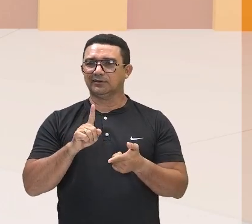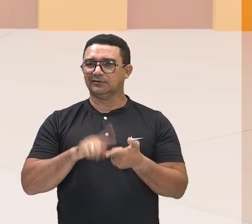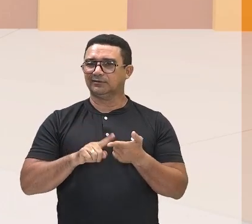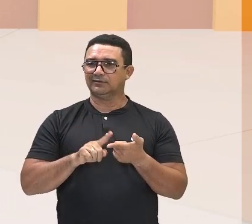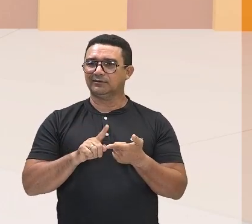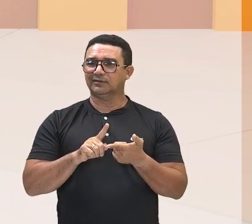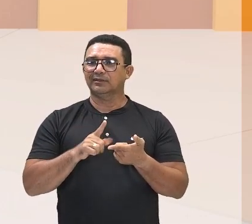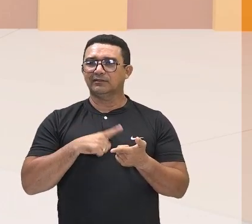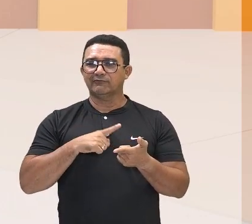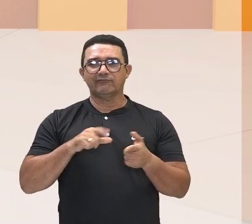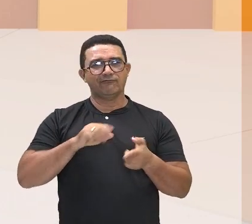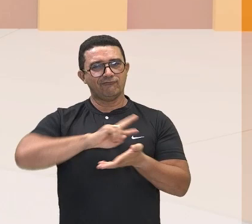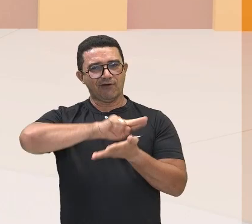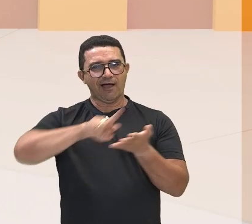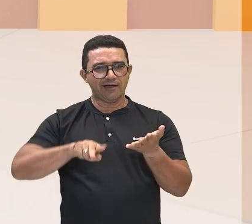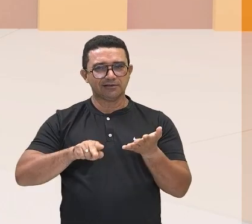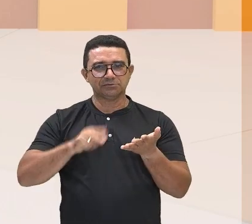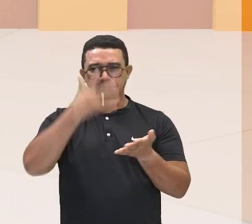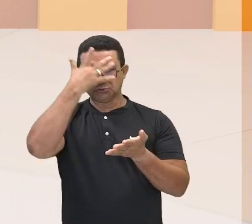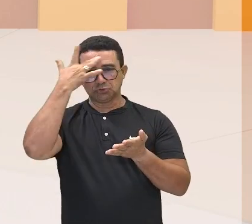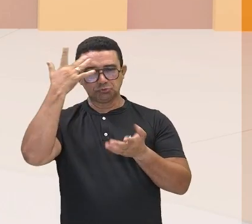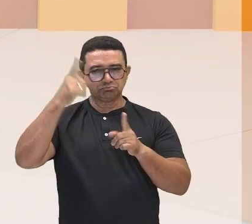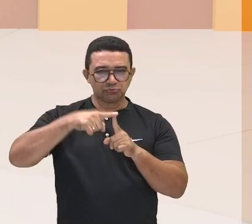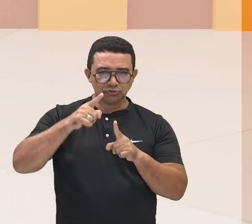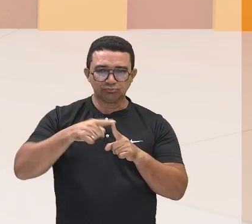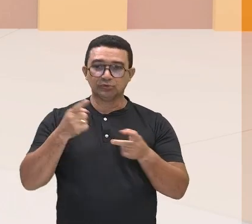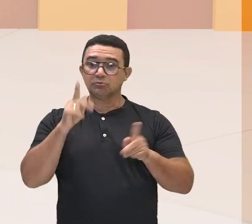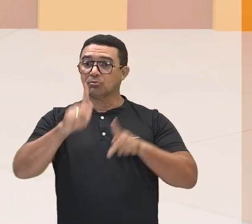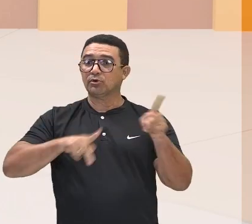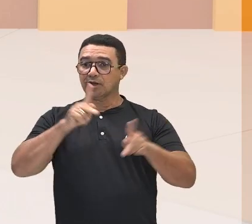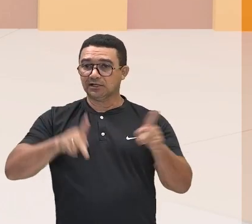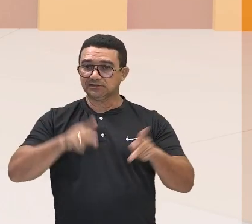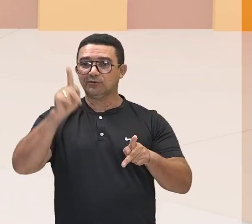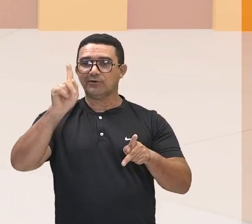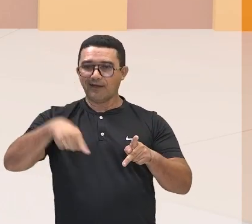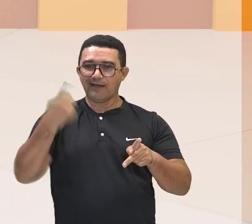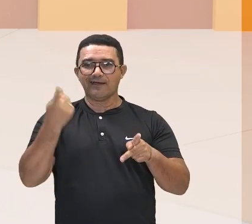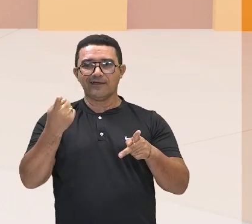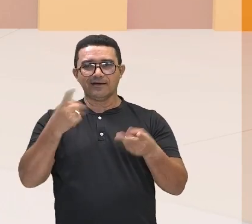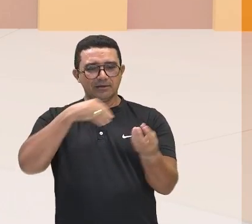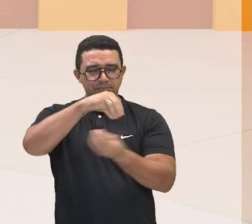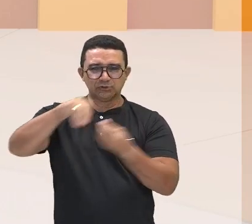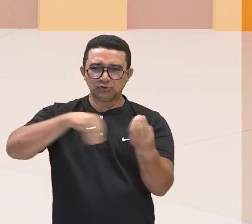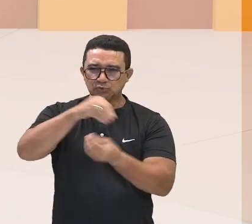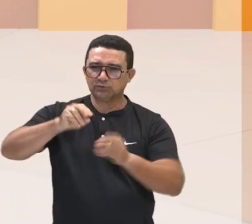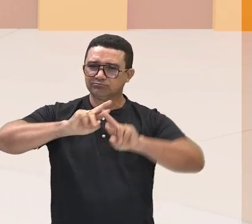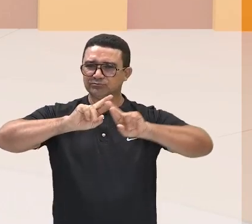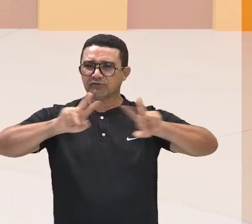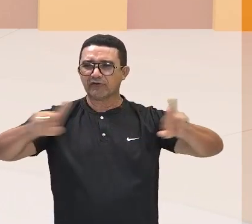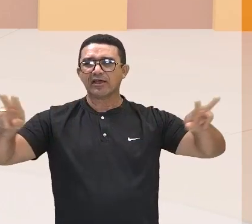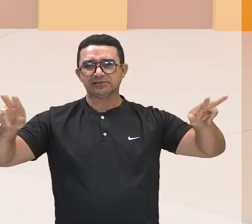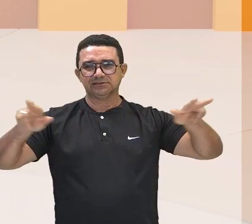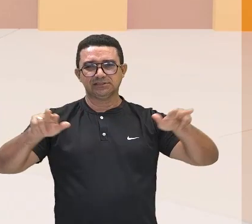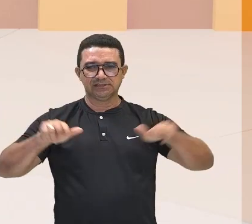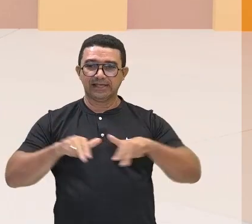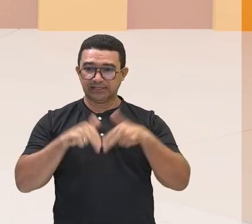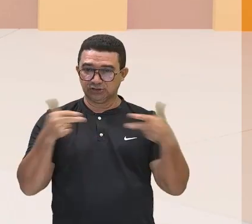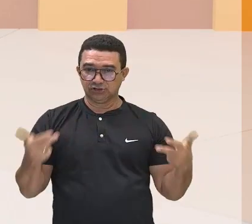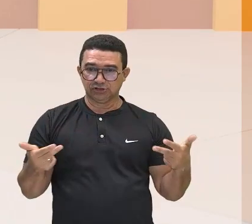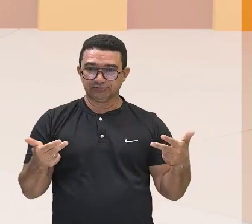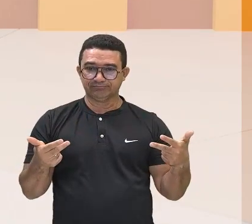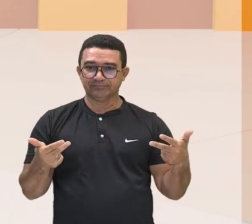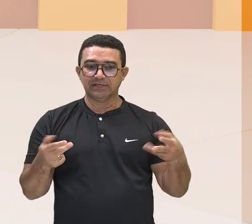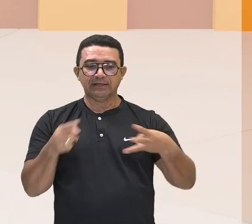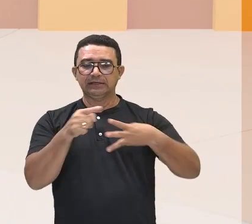entanto, apesar de atualmente a população brasileira ser formada por essa miscigenação de diversas etnias, 3 vão